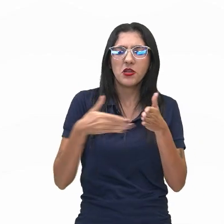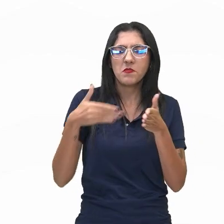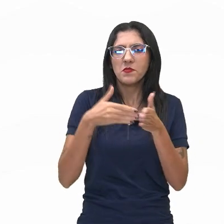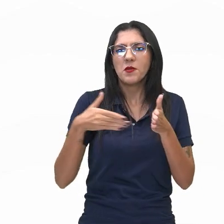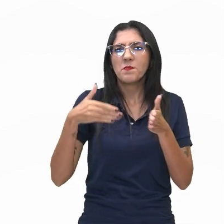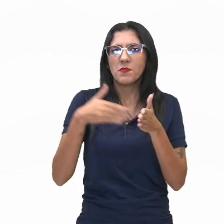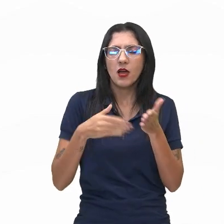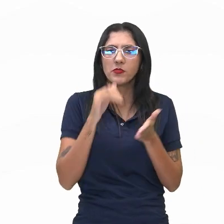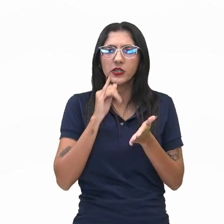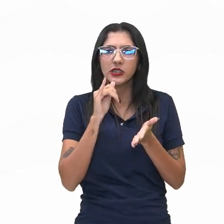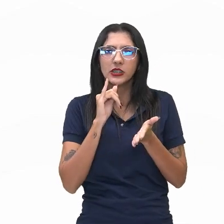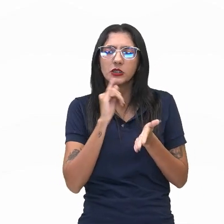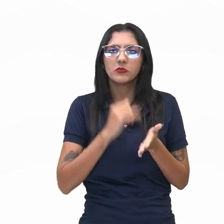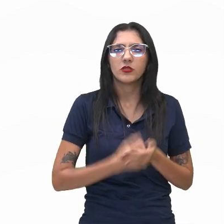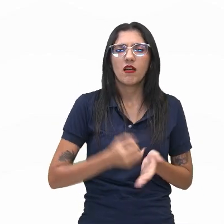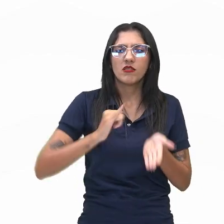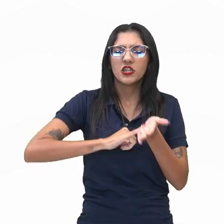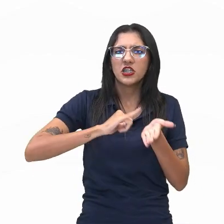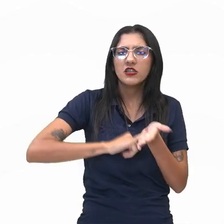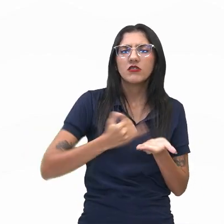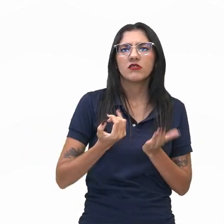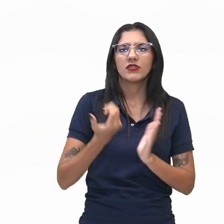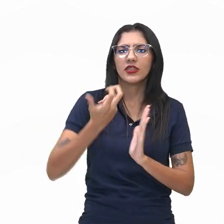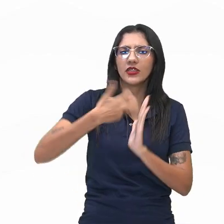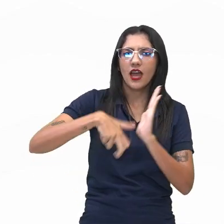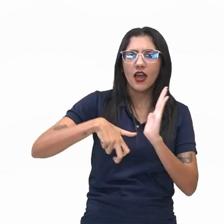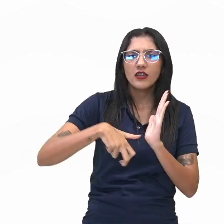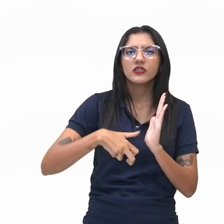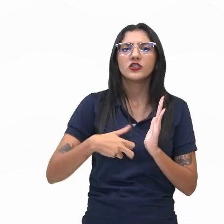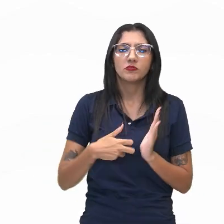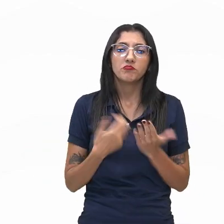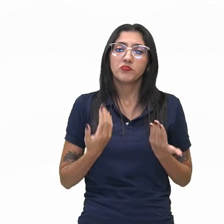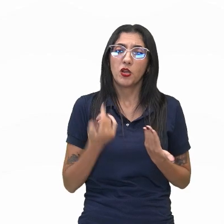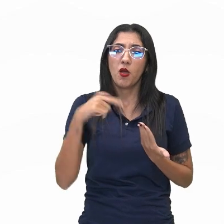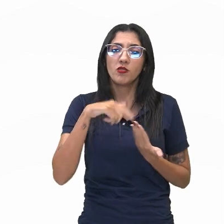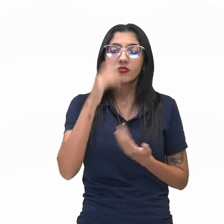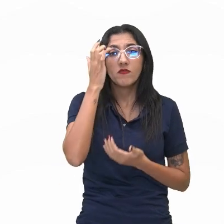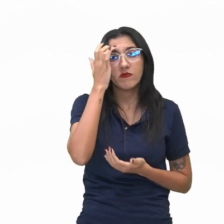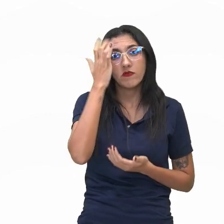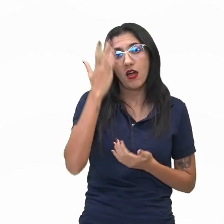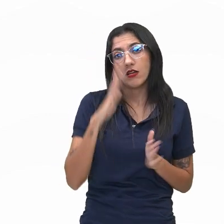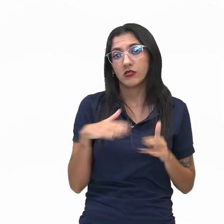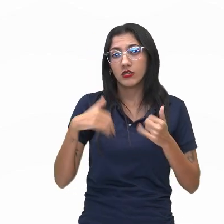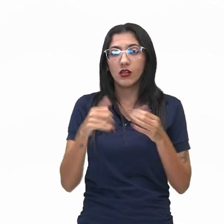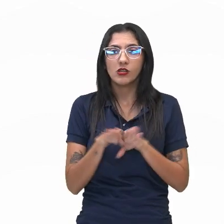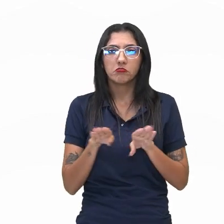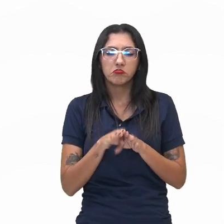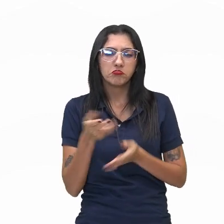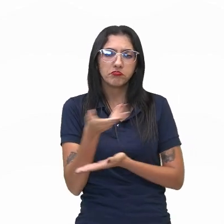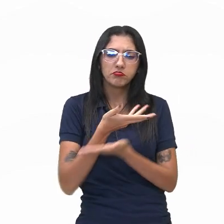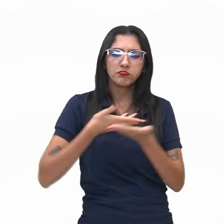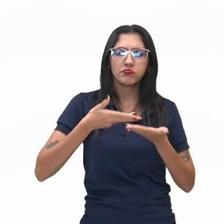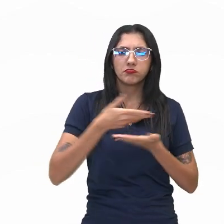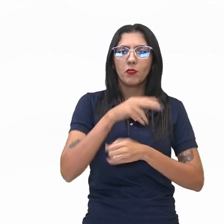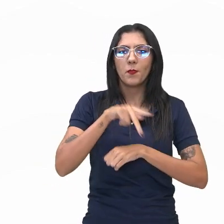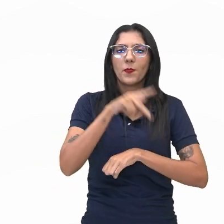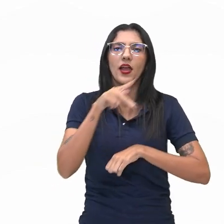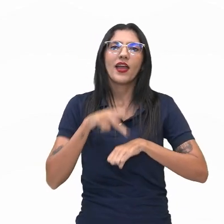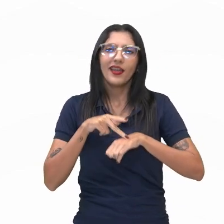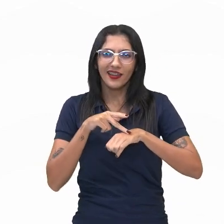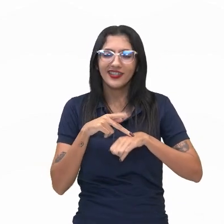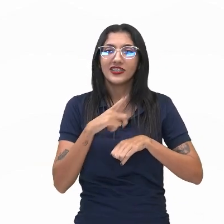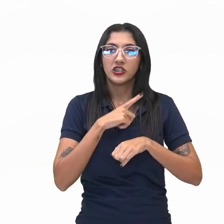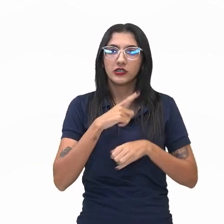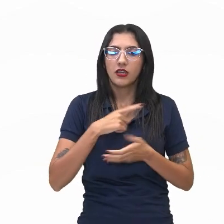como tarifas e cotas. Tá? Isso acaba facilitando o livre comércio entre esses países membros que